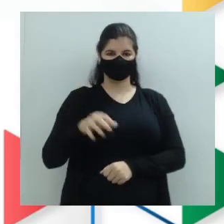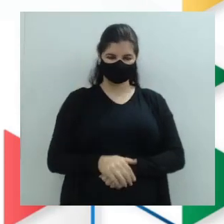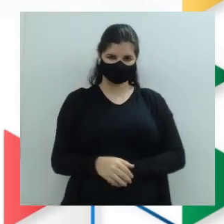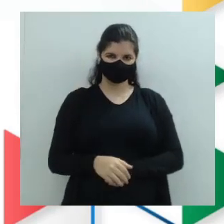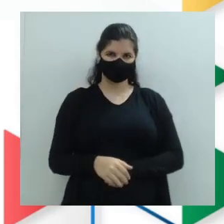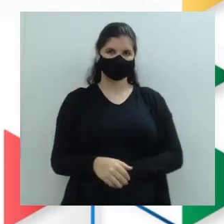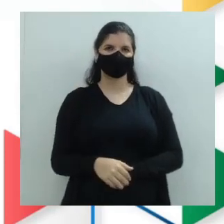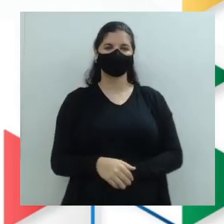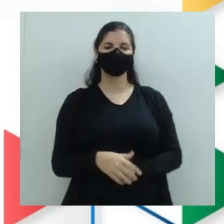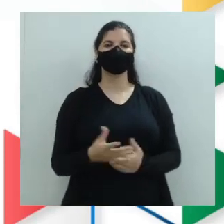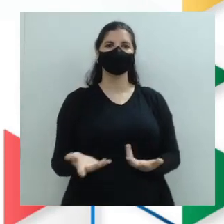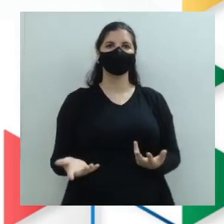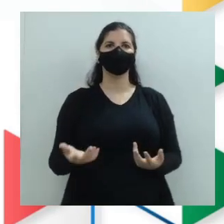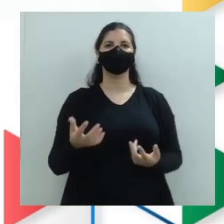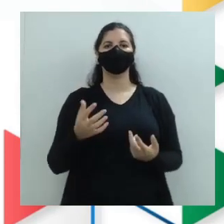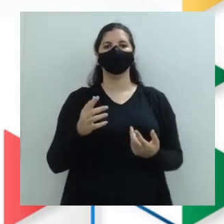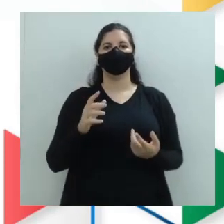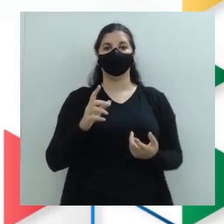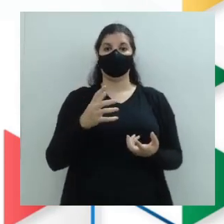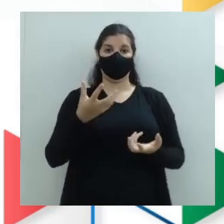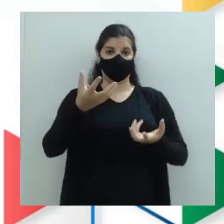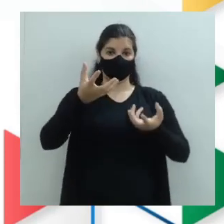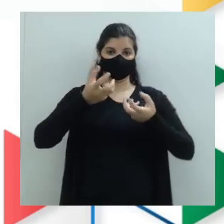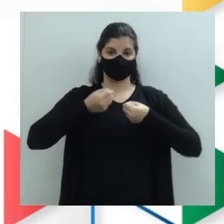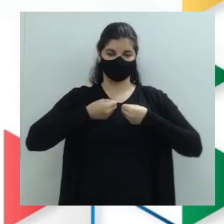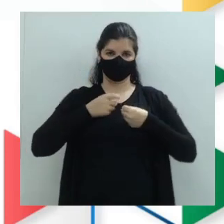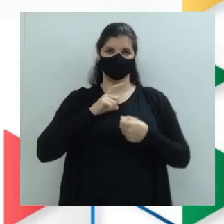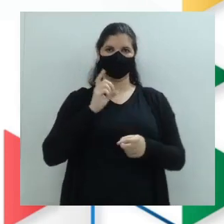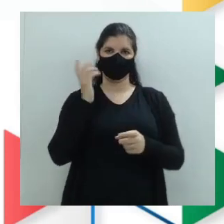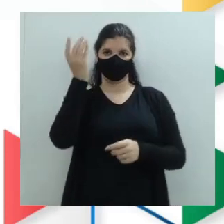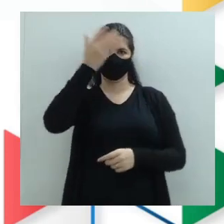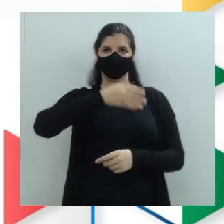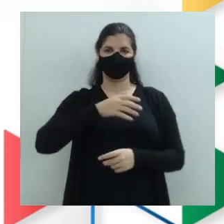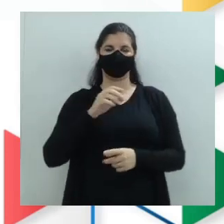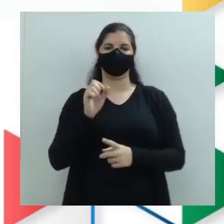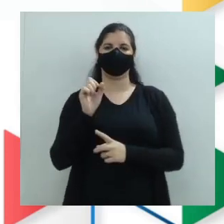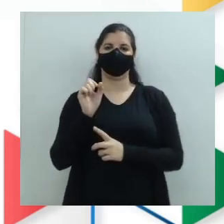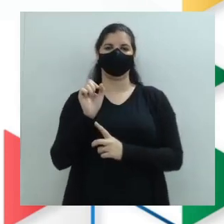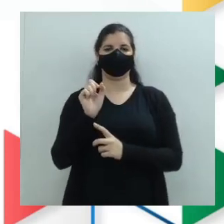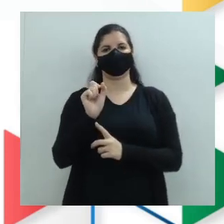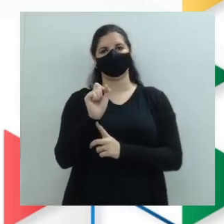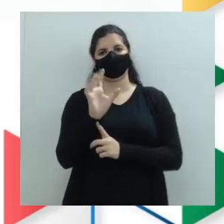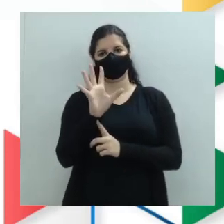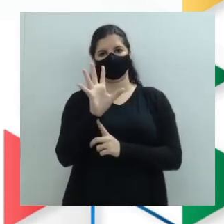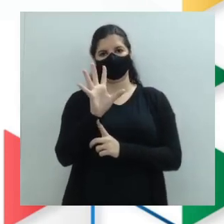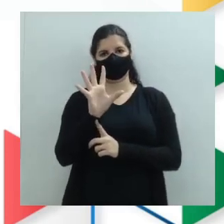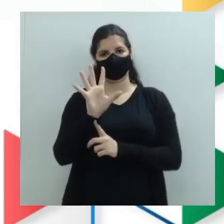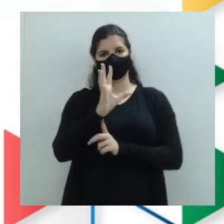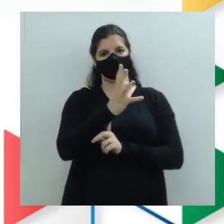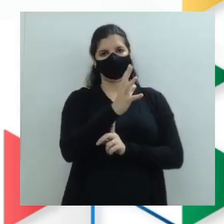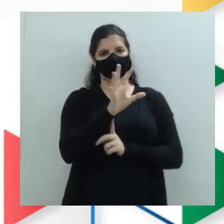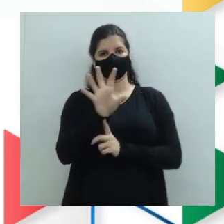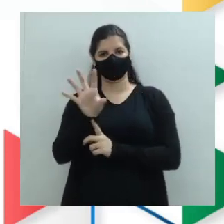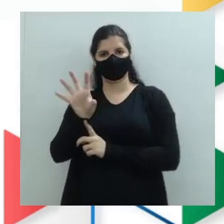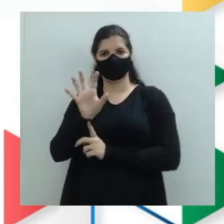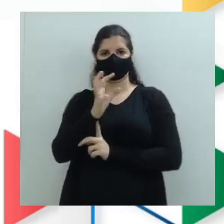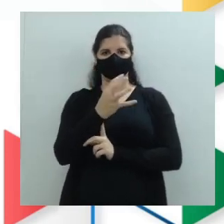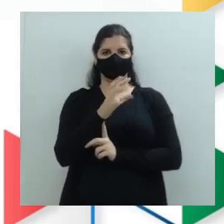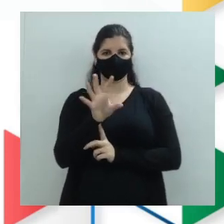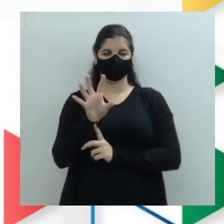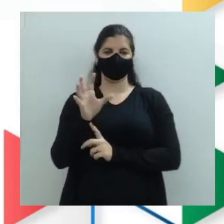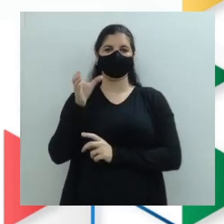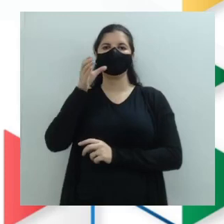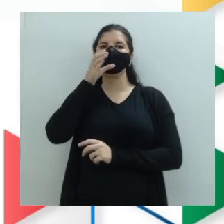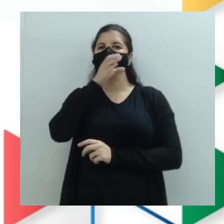Bom, quando se fala também aí desse receptor, tá aí a lâmpada que está transformando essa energia elétrica em energia luminosa, o calor